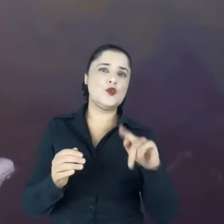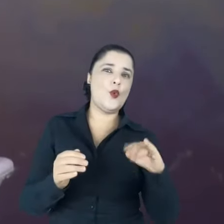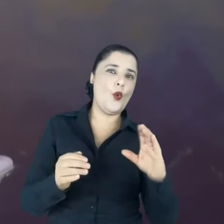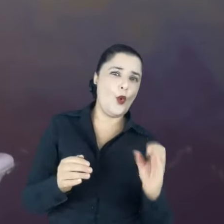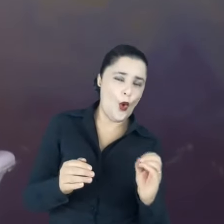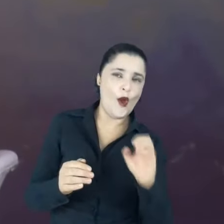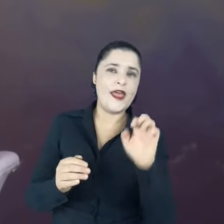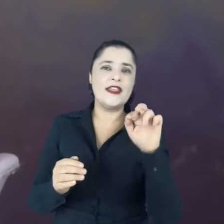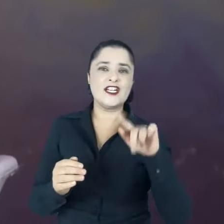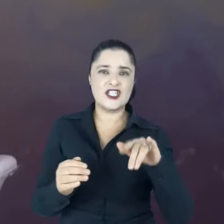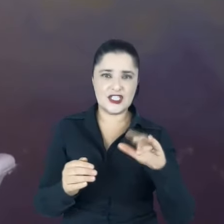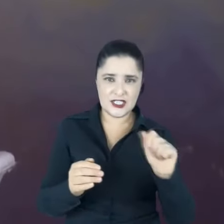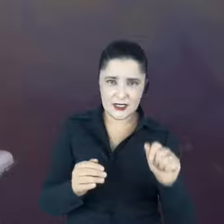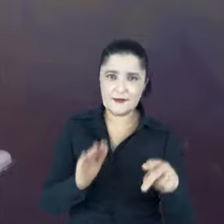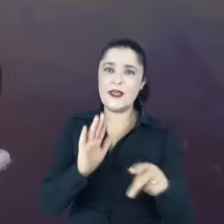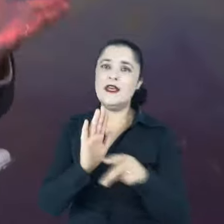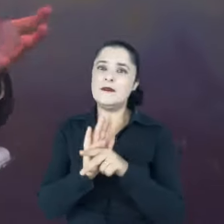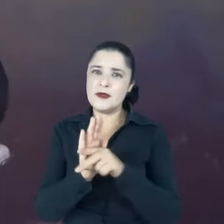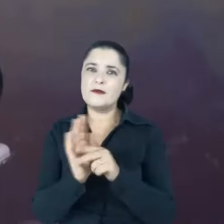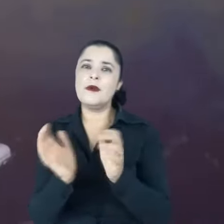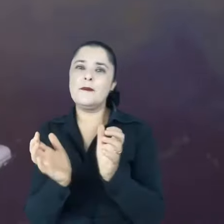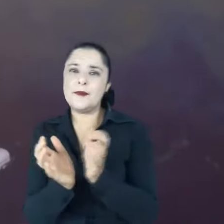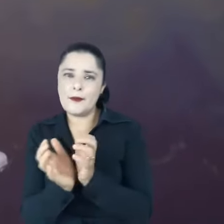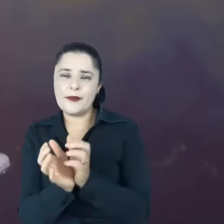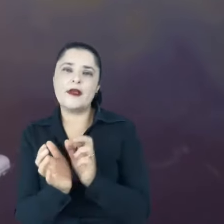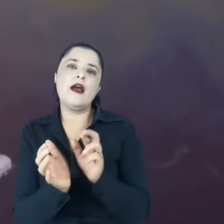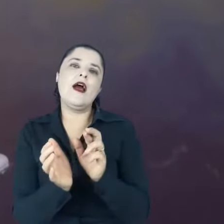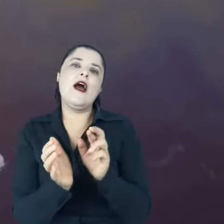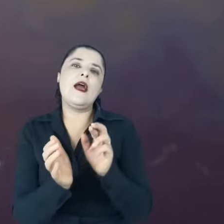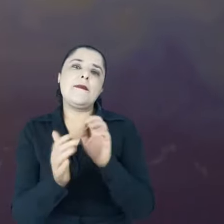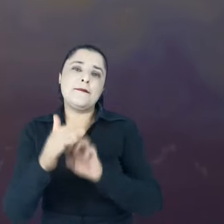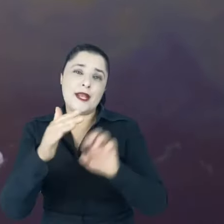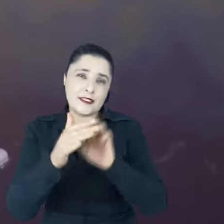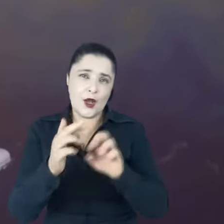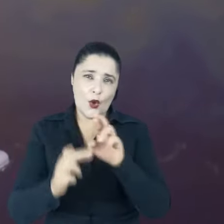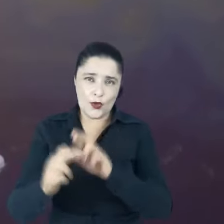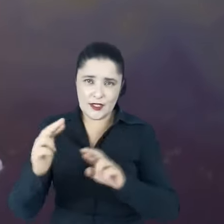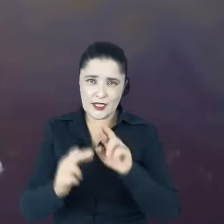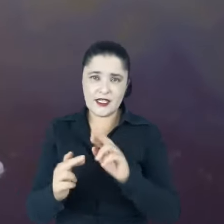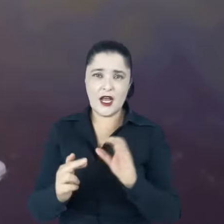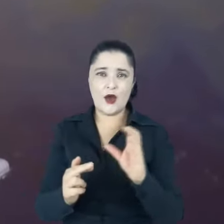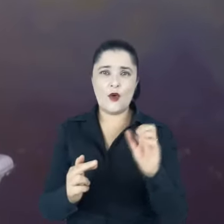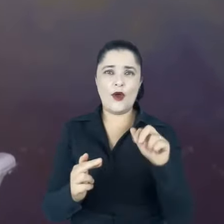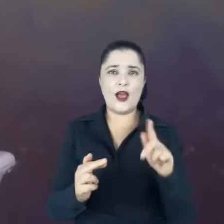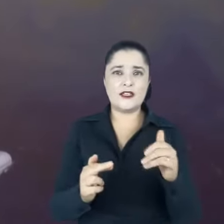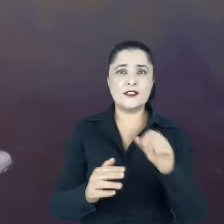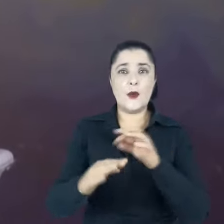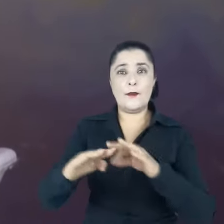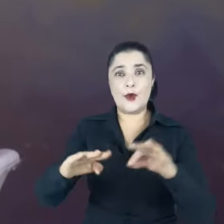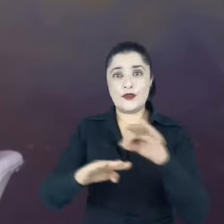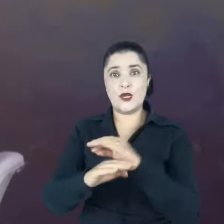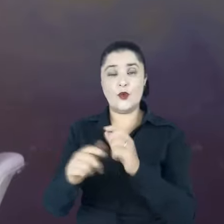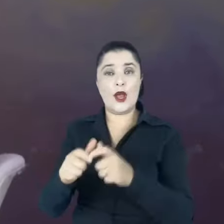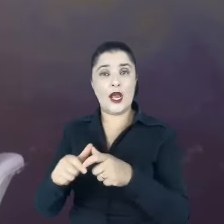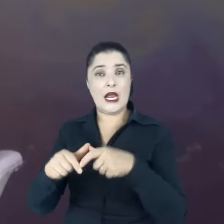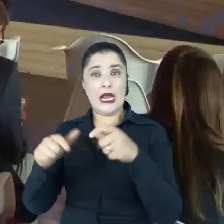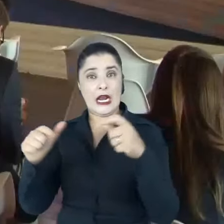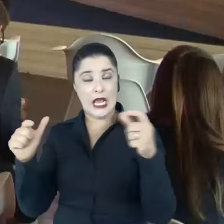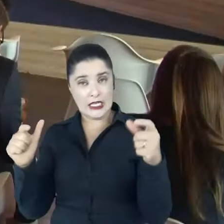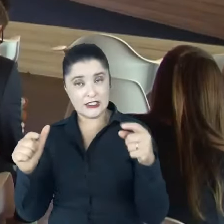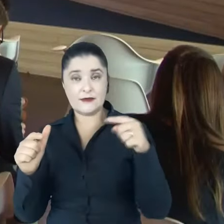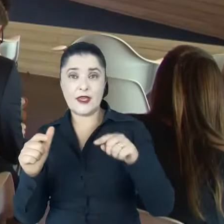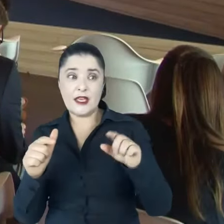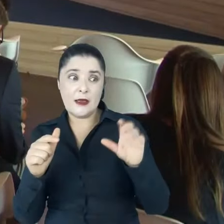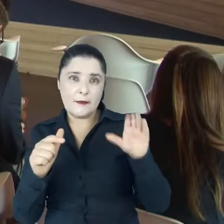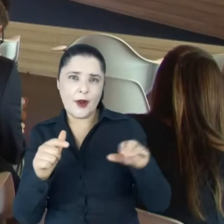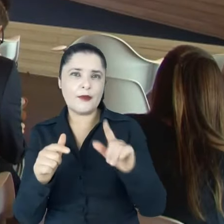uma empresa do grupo Cosan, que é controladora da Comgás, tem um projeto grande aqui na região de Guariba, que é